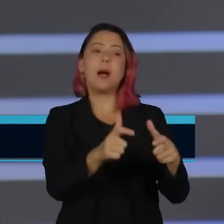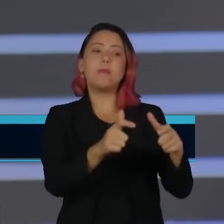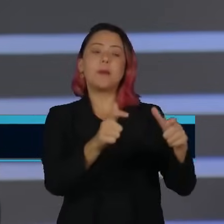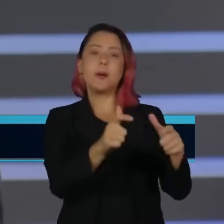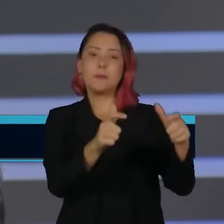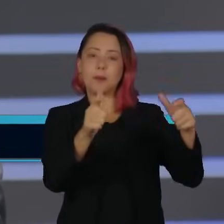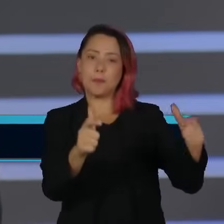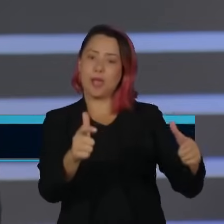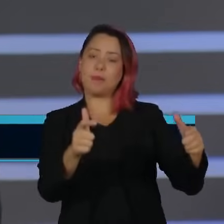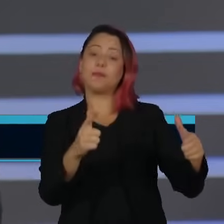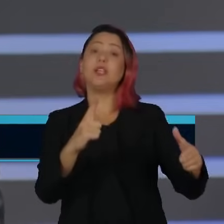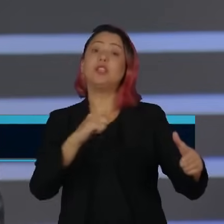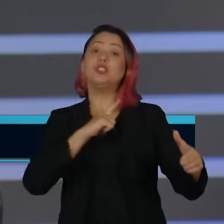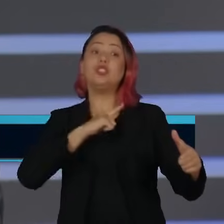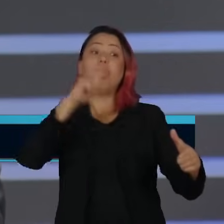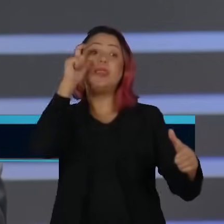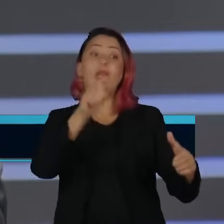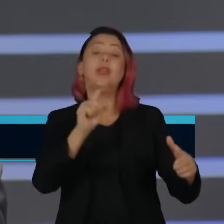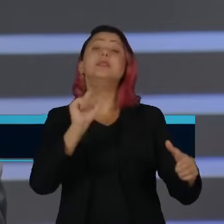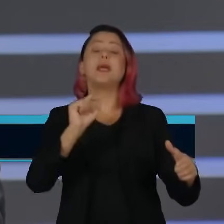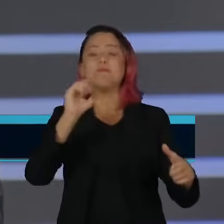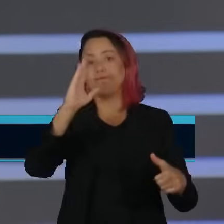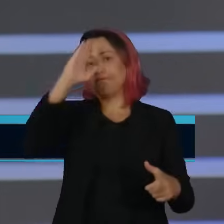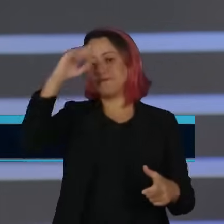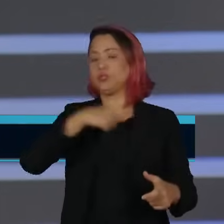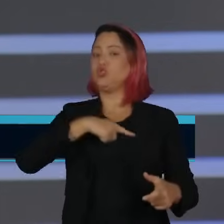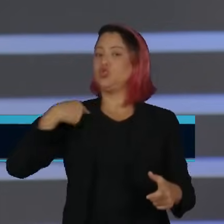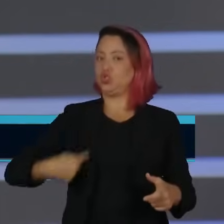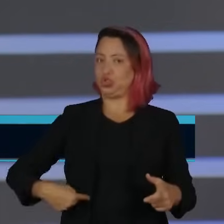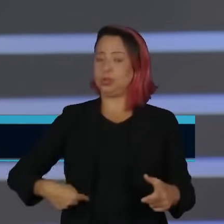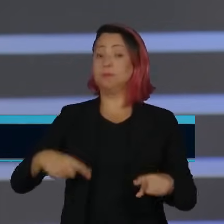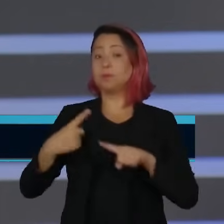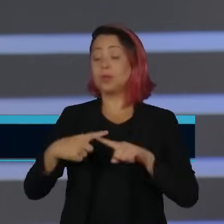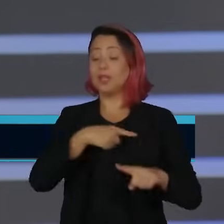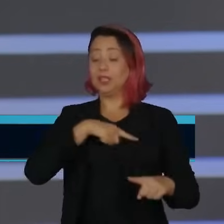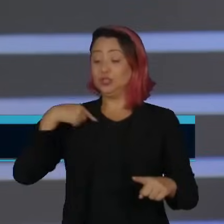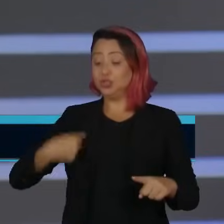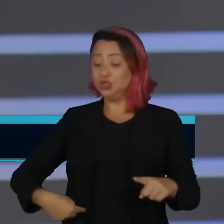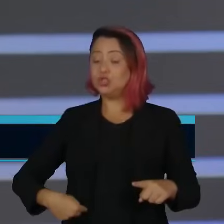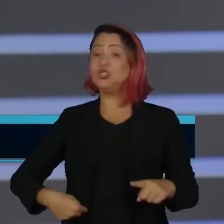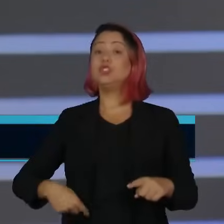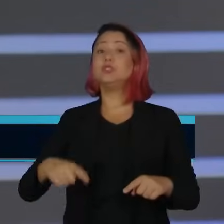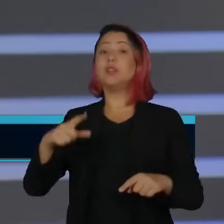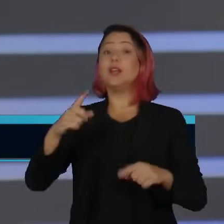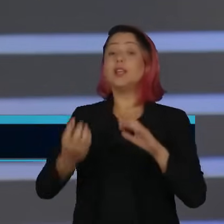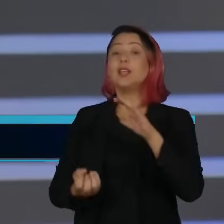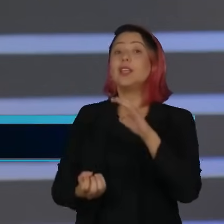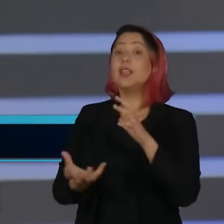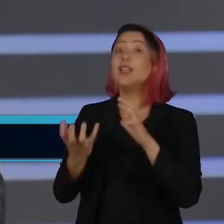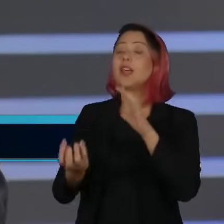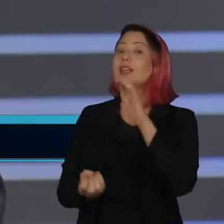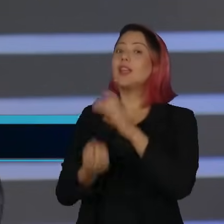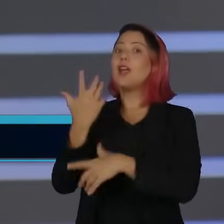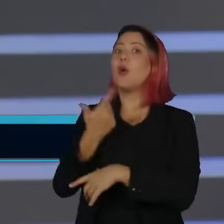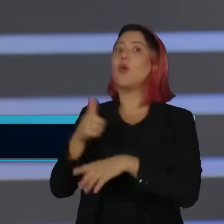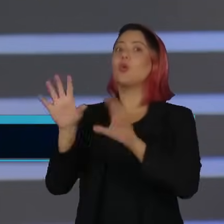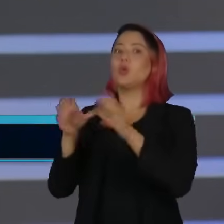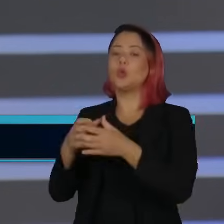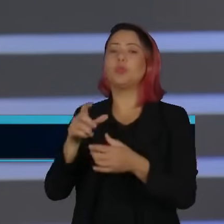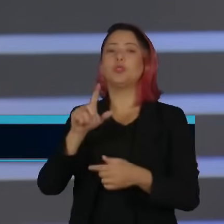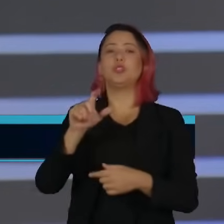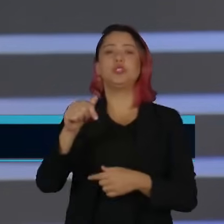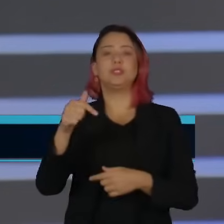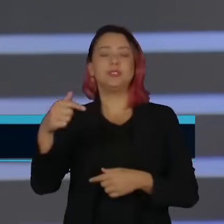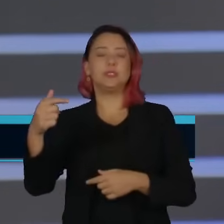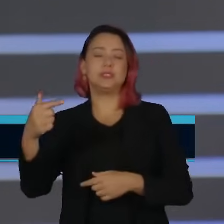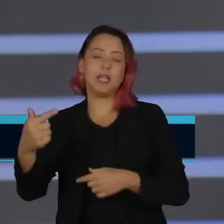ele interessava principalmente a China, que, né, que queria um outro grupo para fazer um contraponto ao G7, ao G8, ou